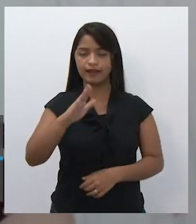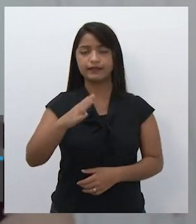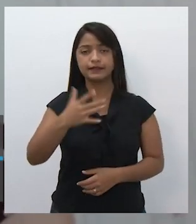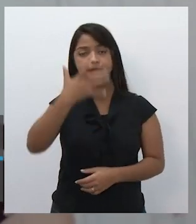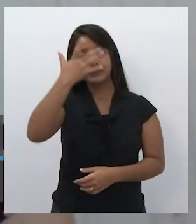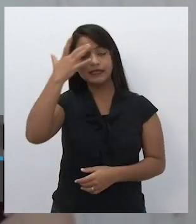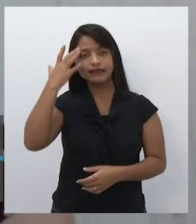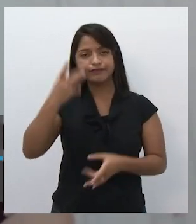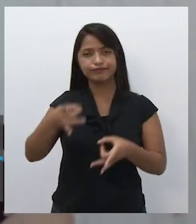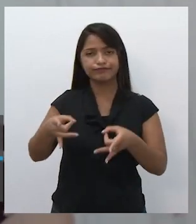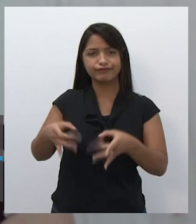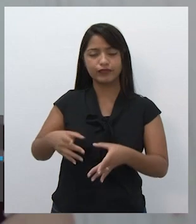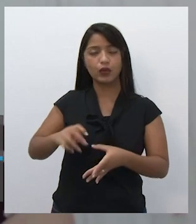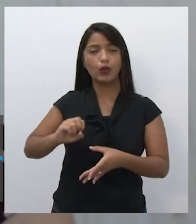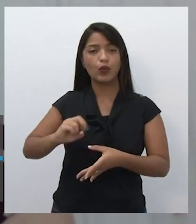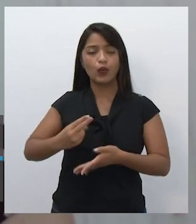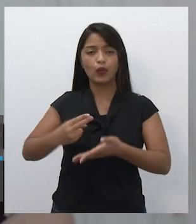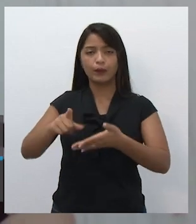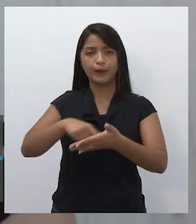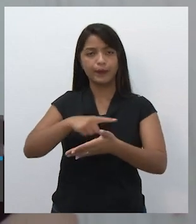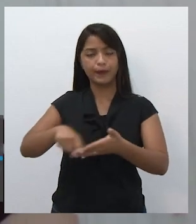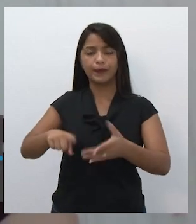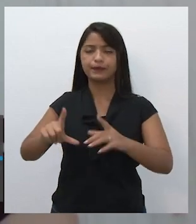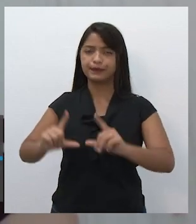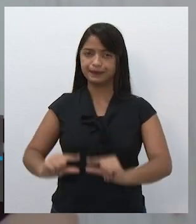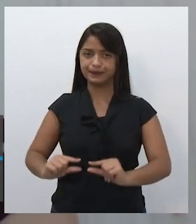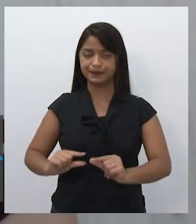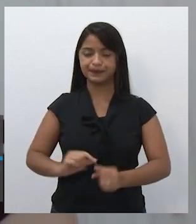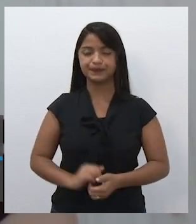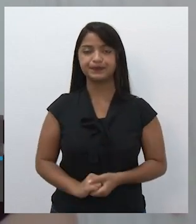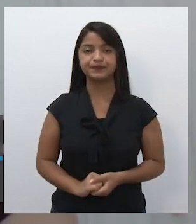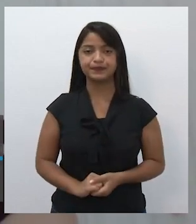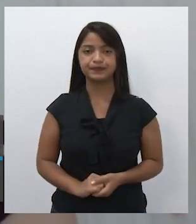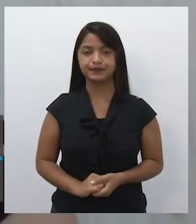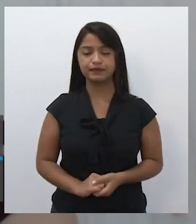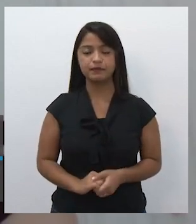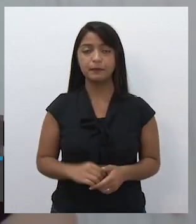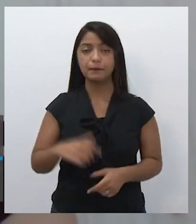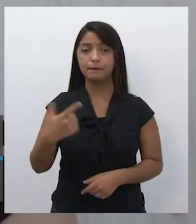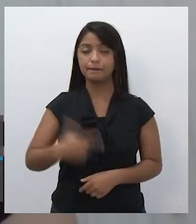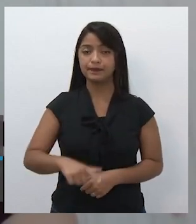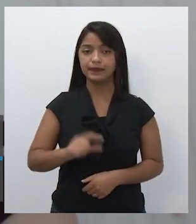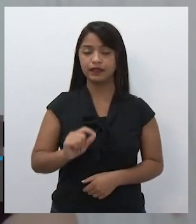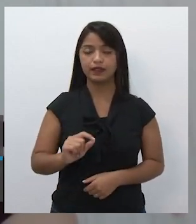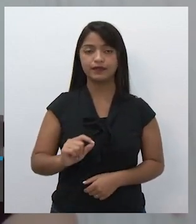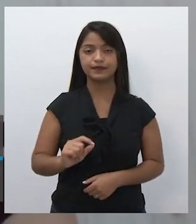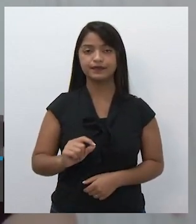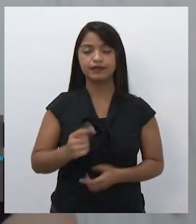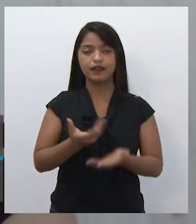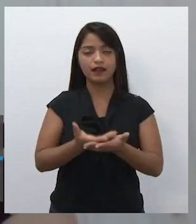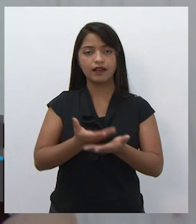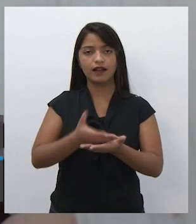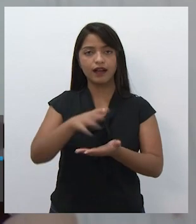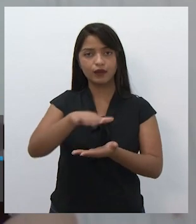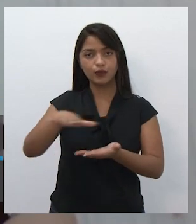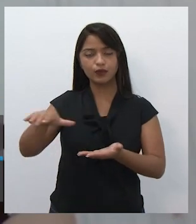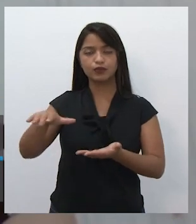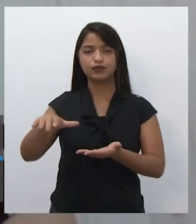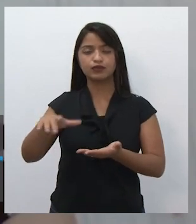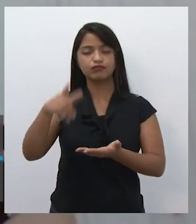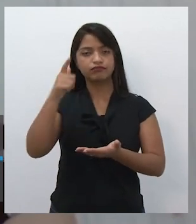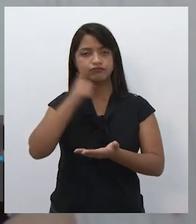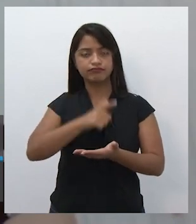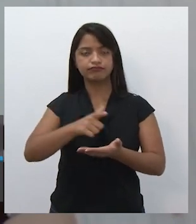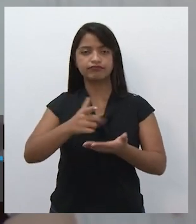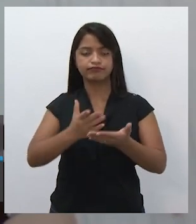reprovação nessa etapa da educação básica. E para que também os alunos finalizem essa